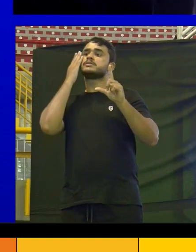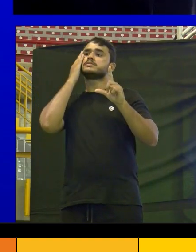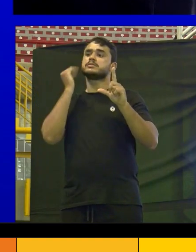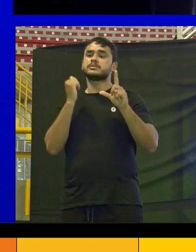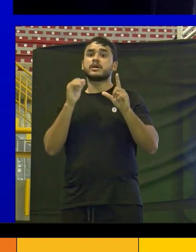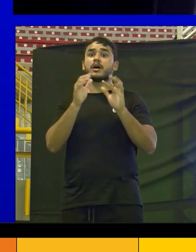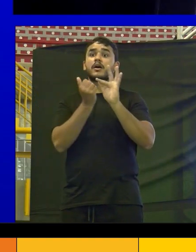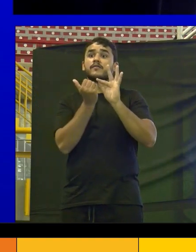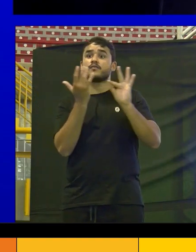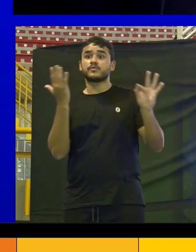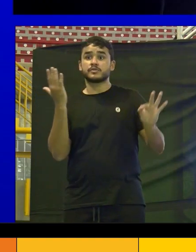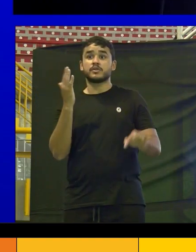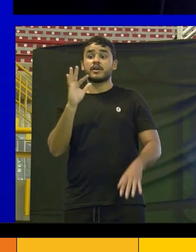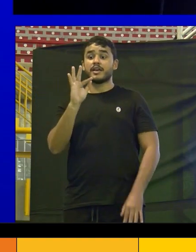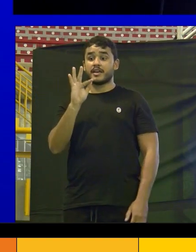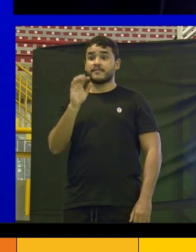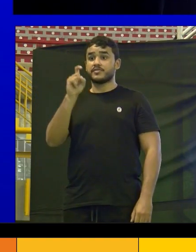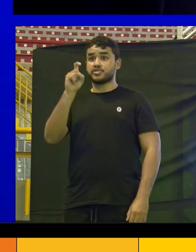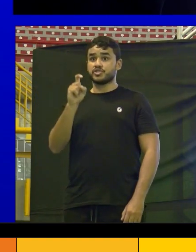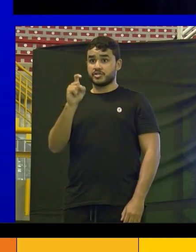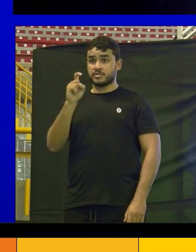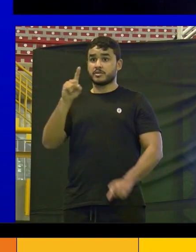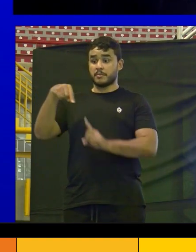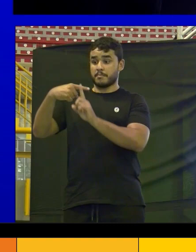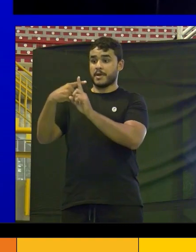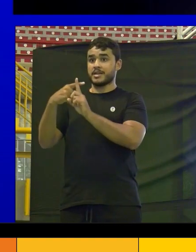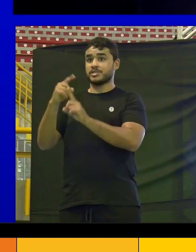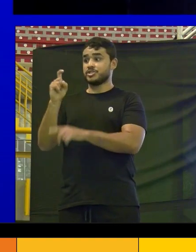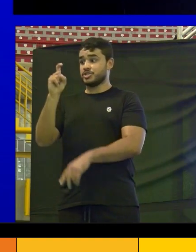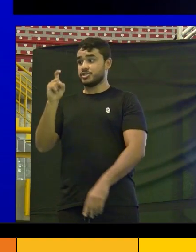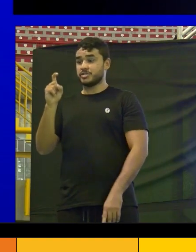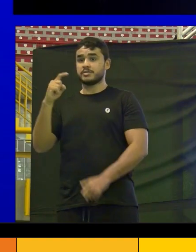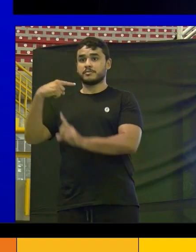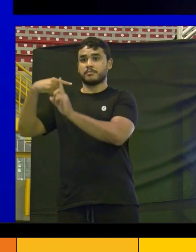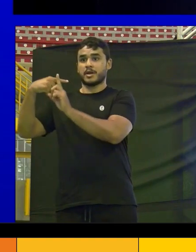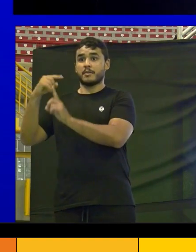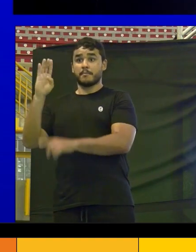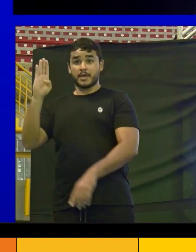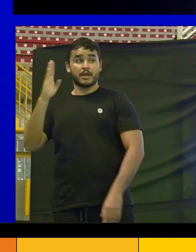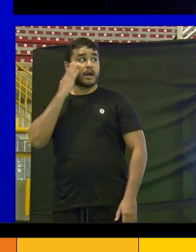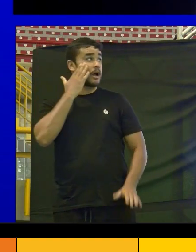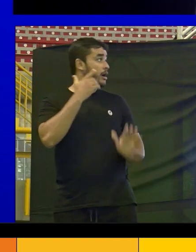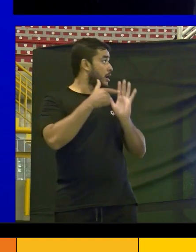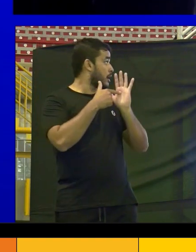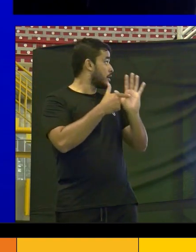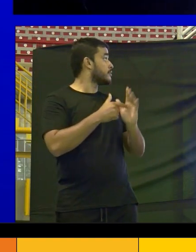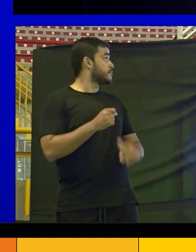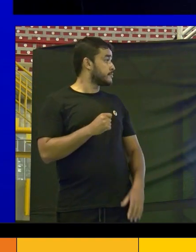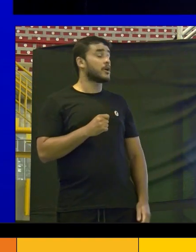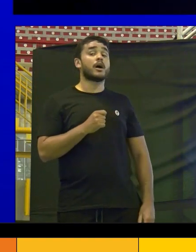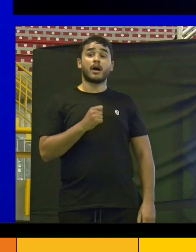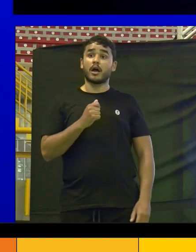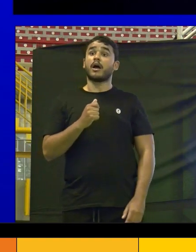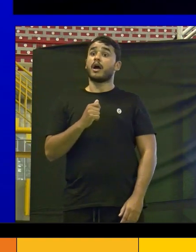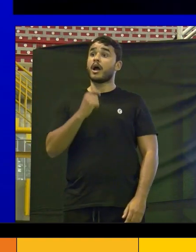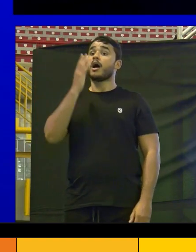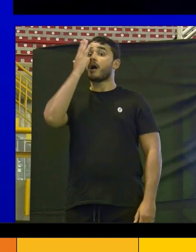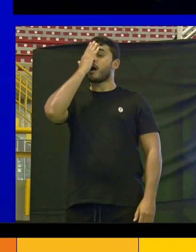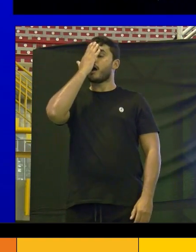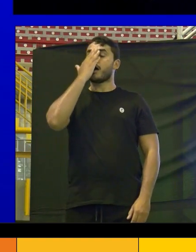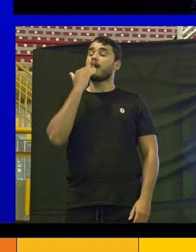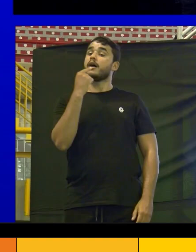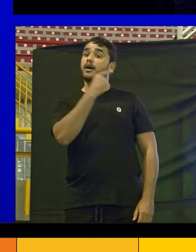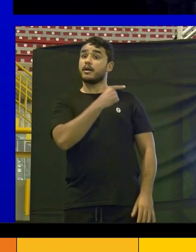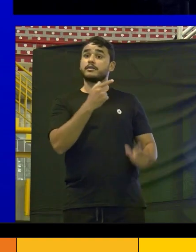modelagem matemática de uma função do primeiro grau, o b é menos 1000. Então, o candidato,